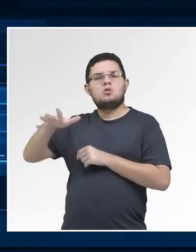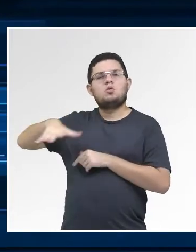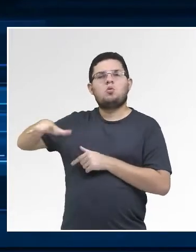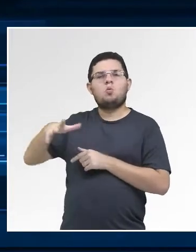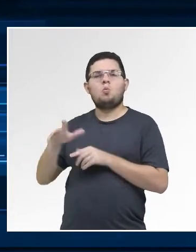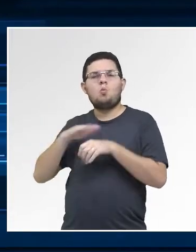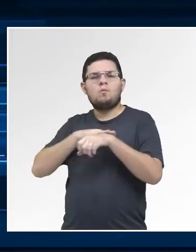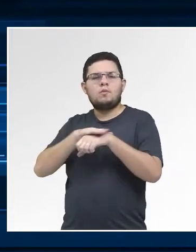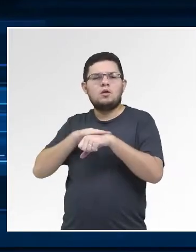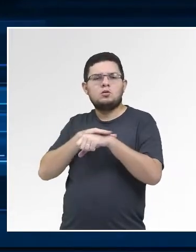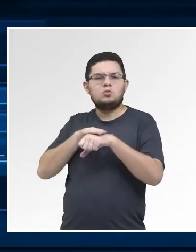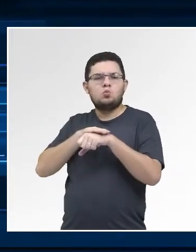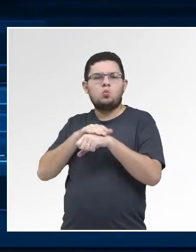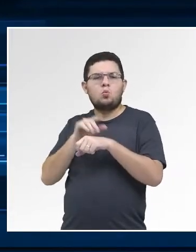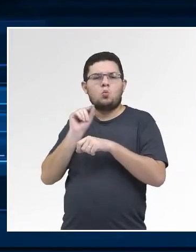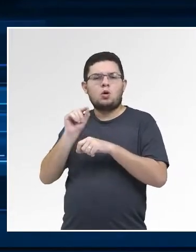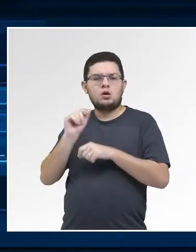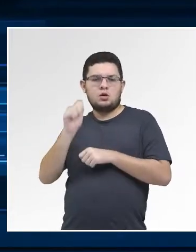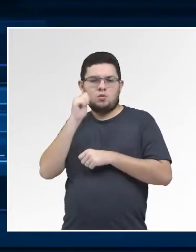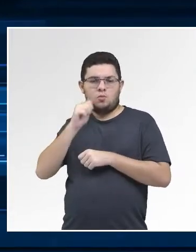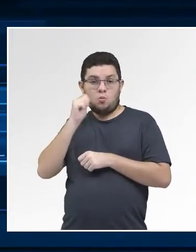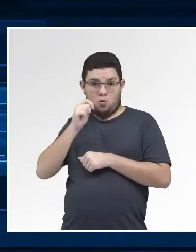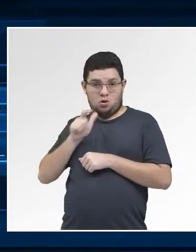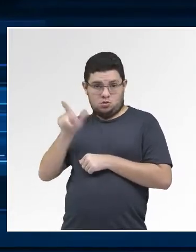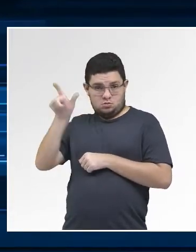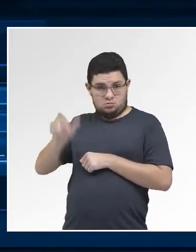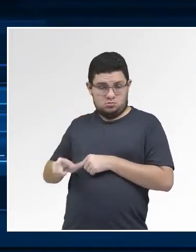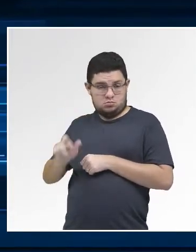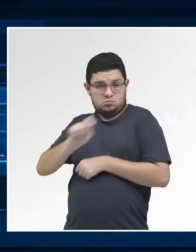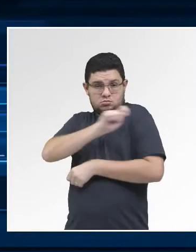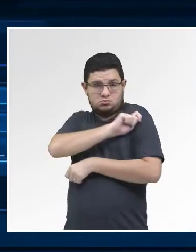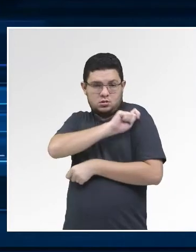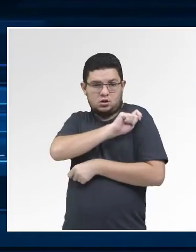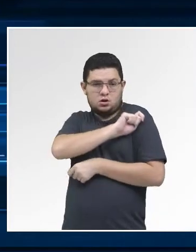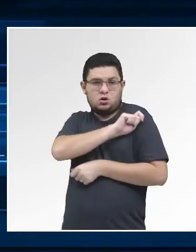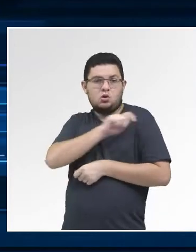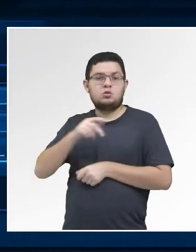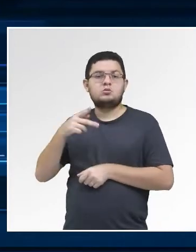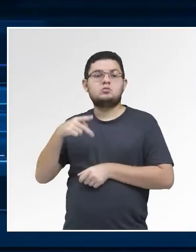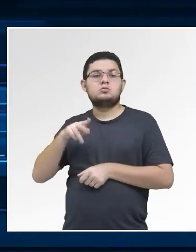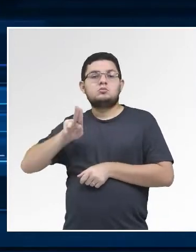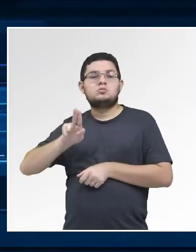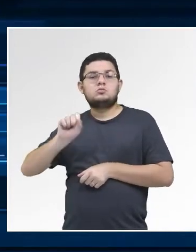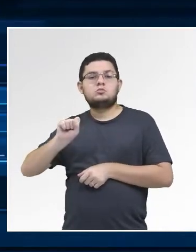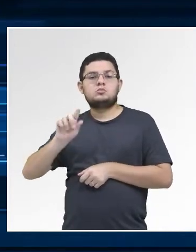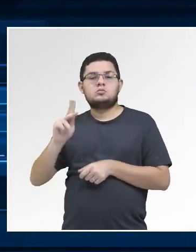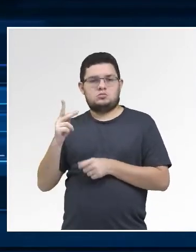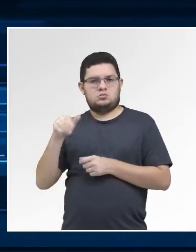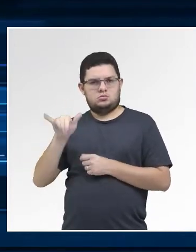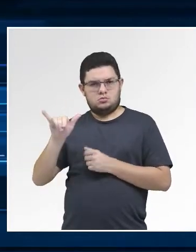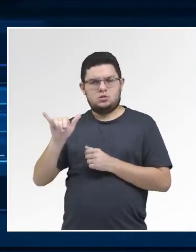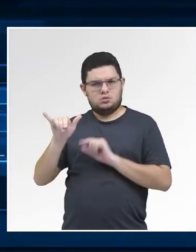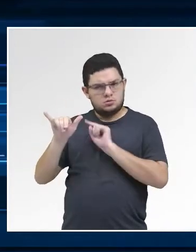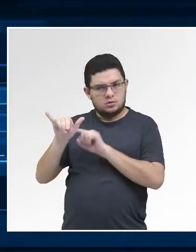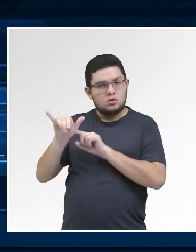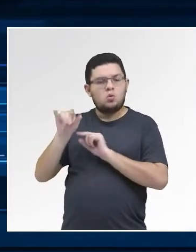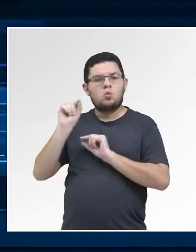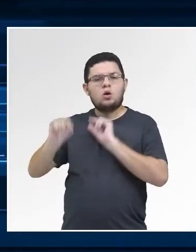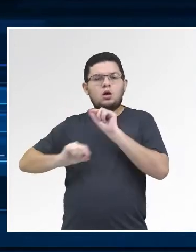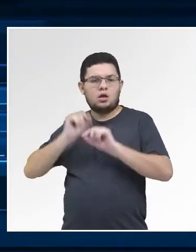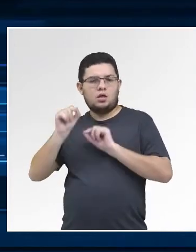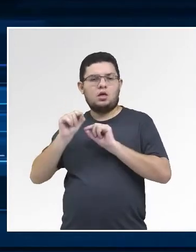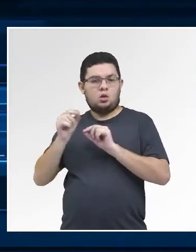vamos aprender na nossa aula de hoje, de vocabulário. Então, vocês já vão começar a desenvolver essa ideia do que